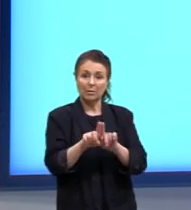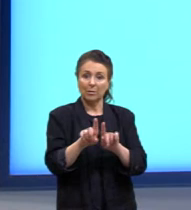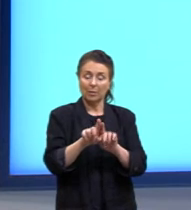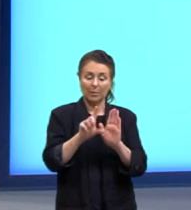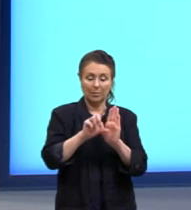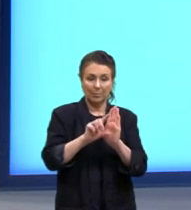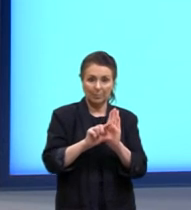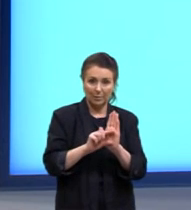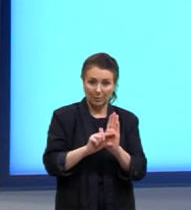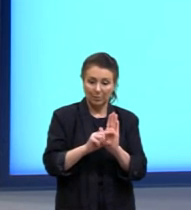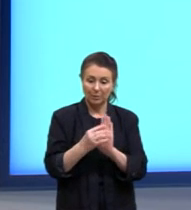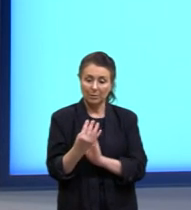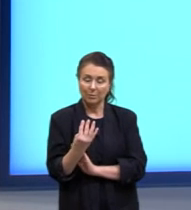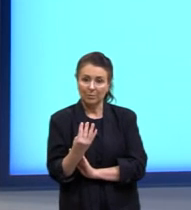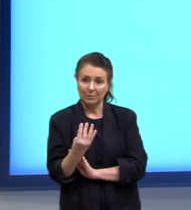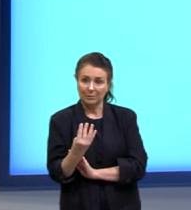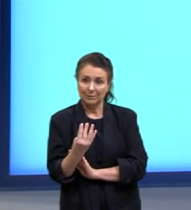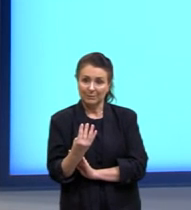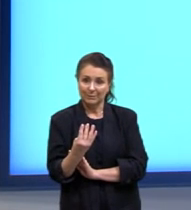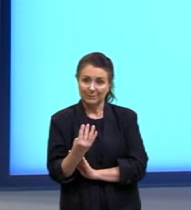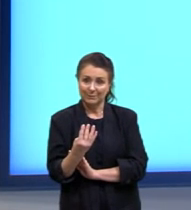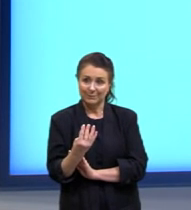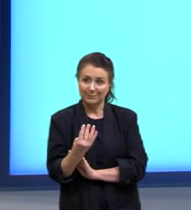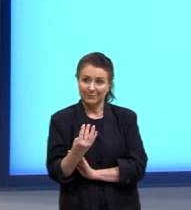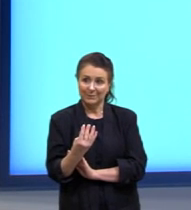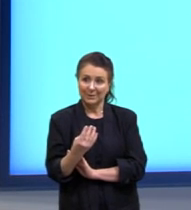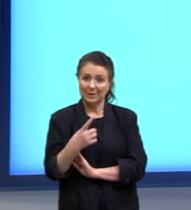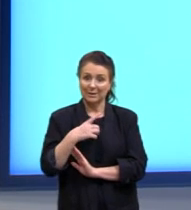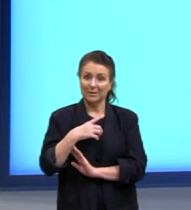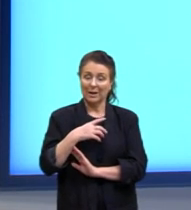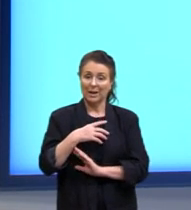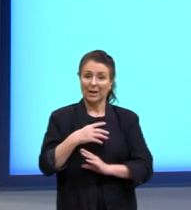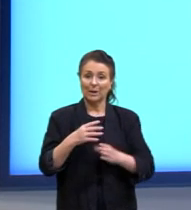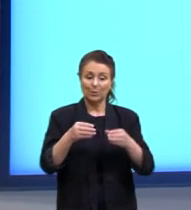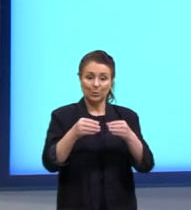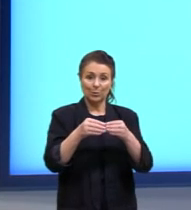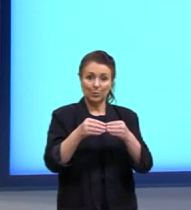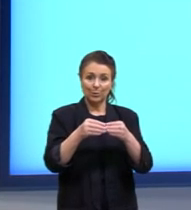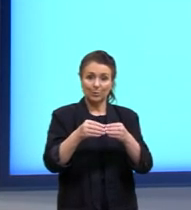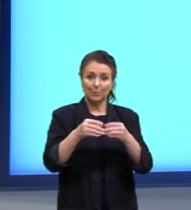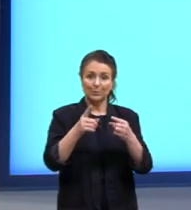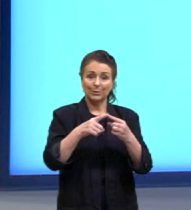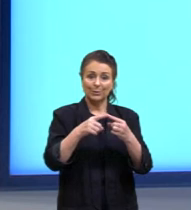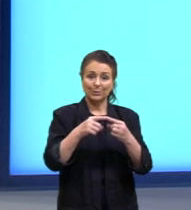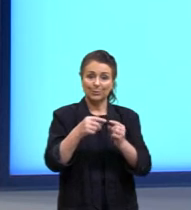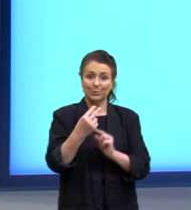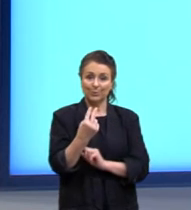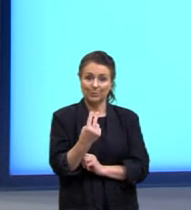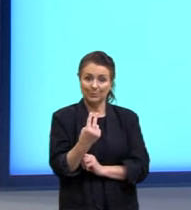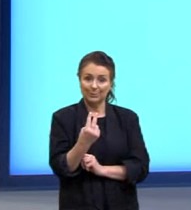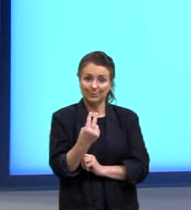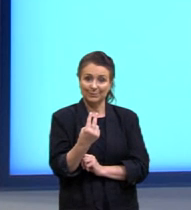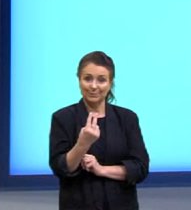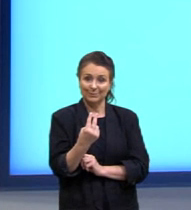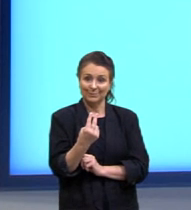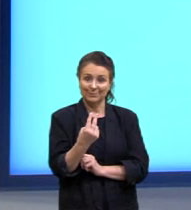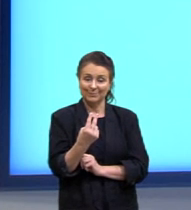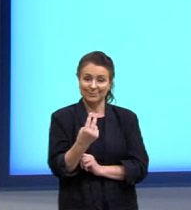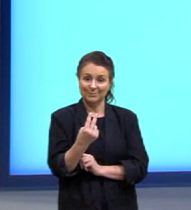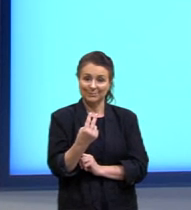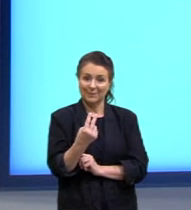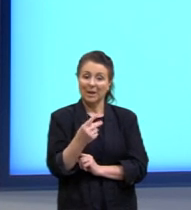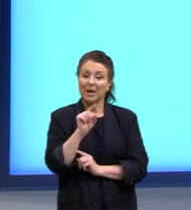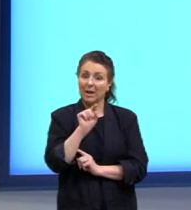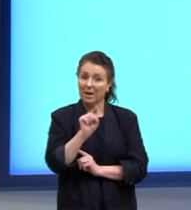menor do que 4 então se encaixa na comissão de tipo 2 essa seria né a nossa